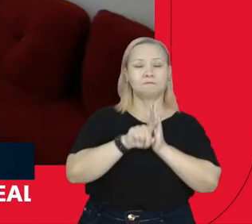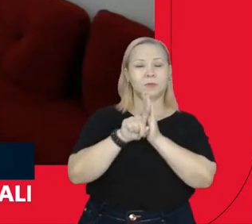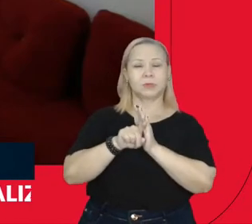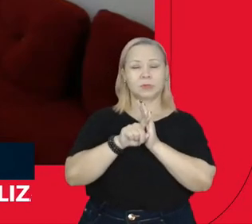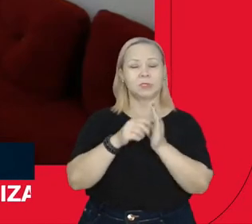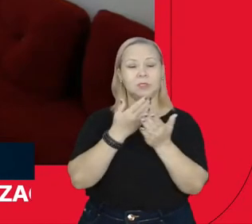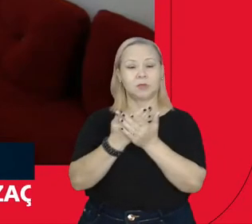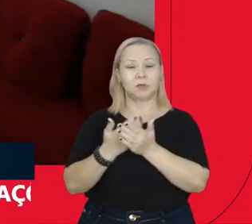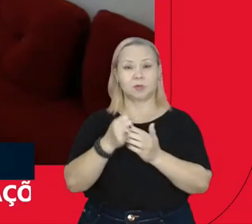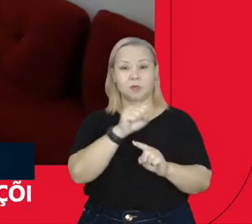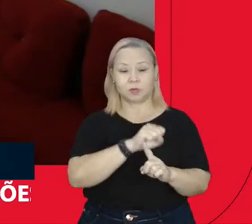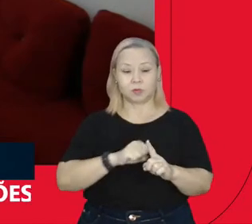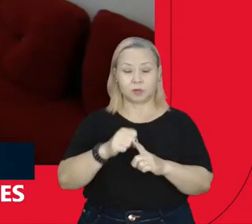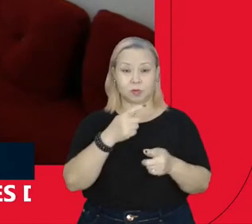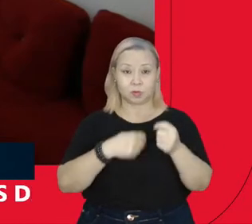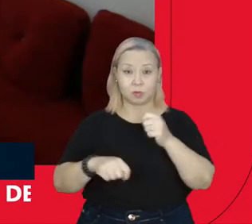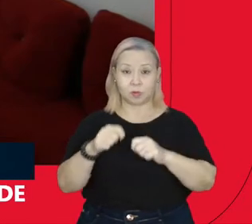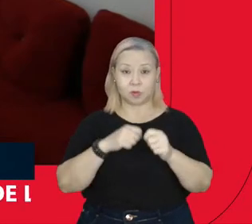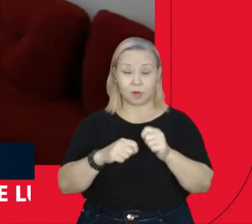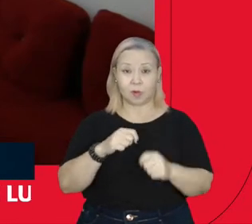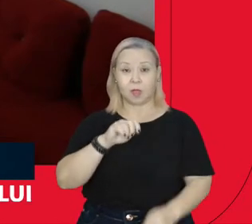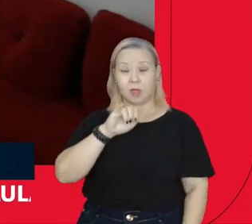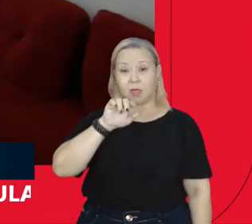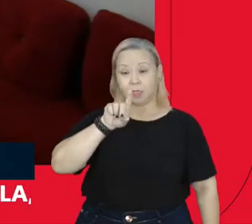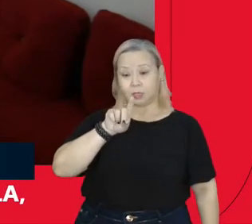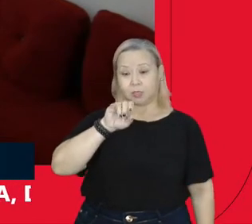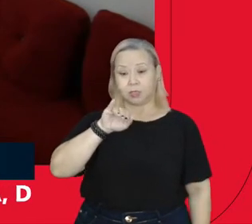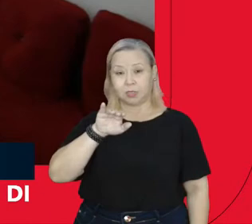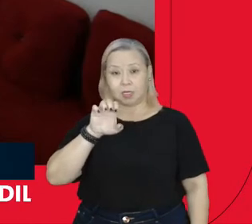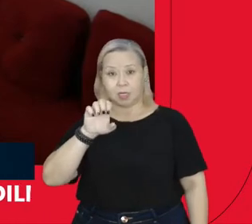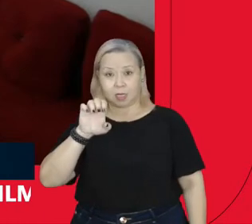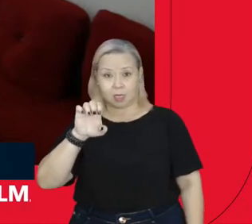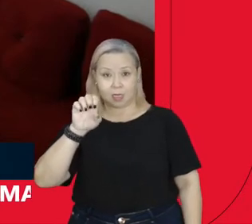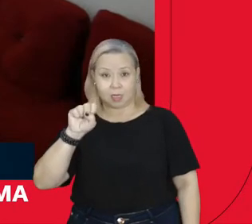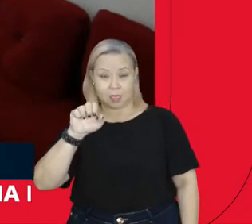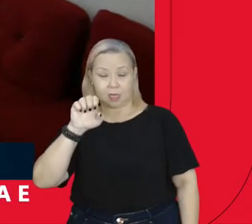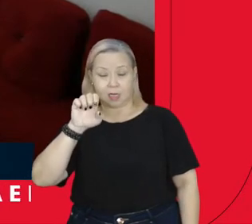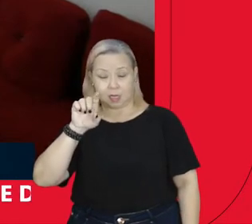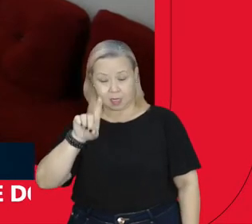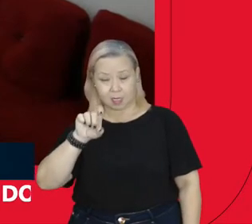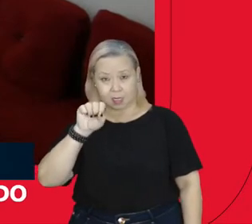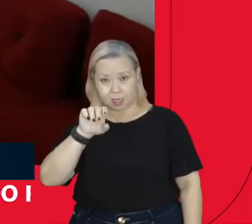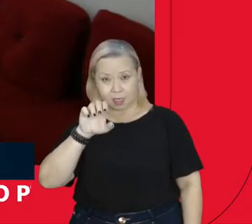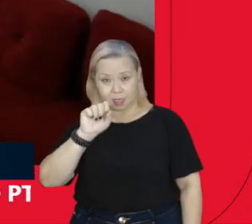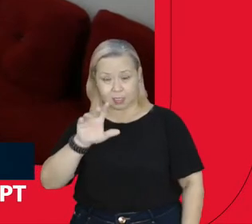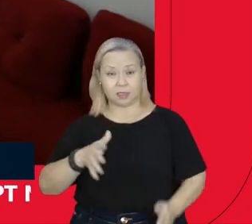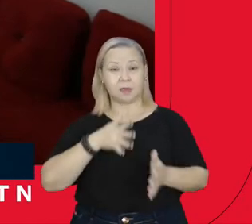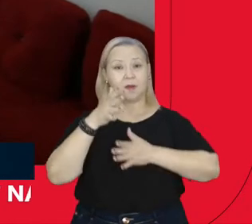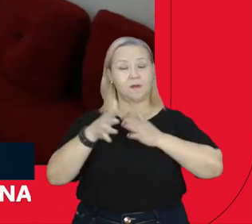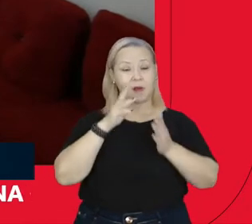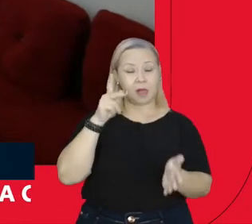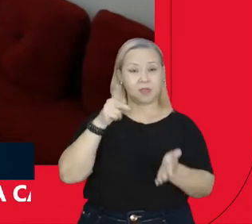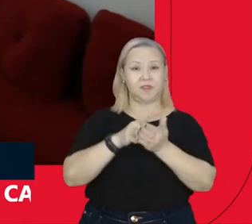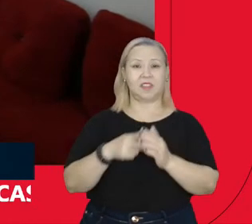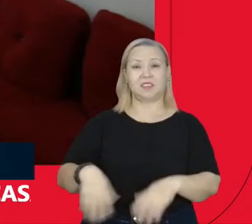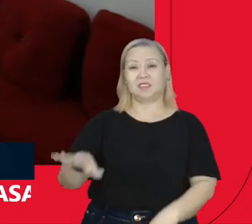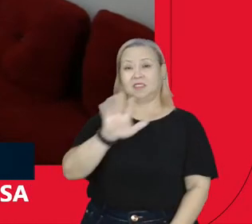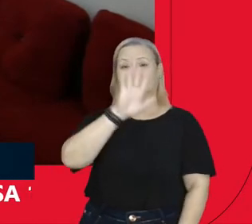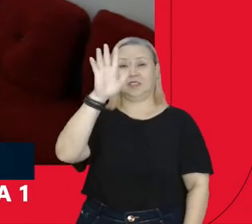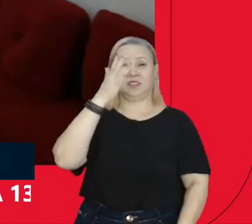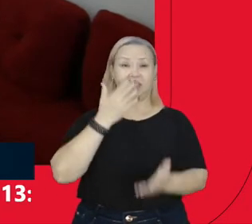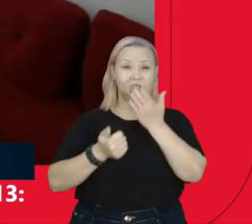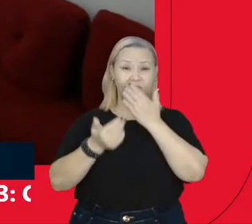Estudos Socioeconômicos, o DIEESE, o nome dele é Paulo Jäger, ao Brasil, de fato, ele falou que a carestia dos